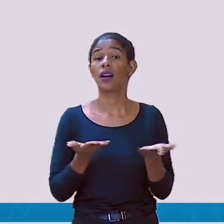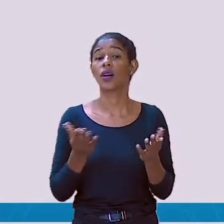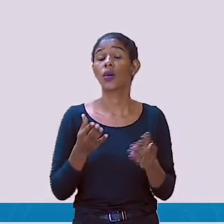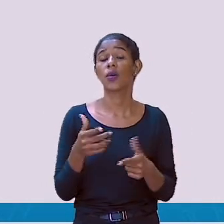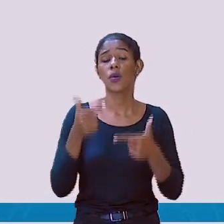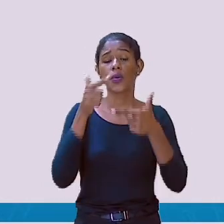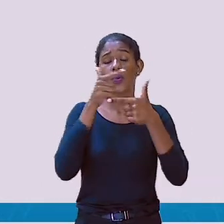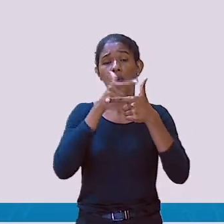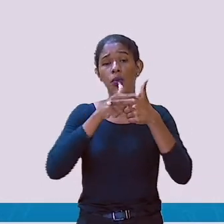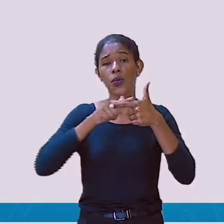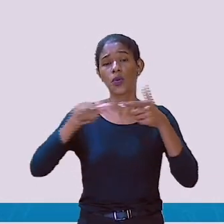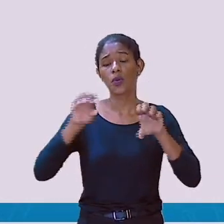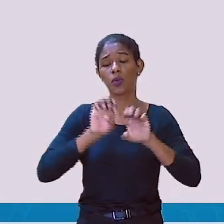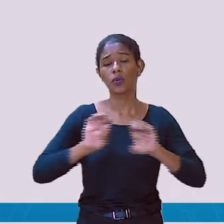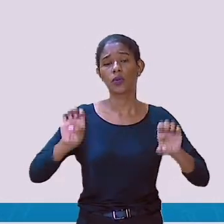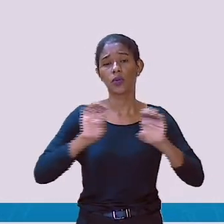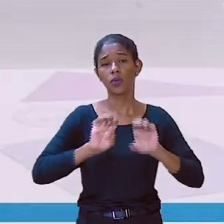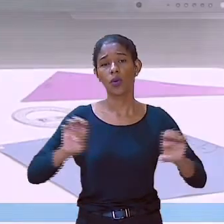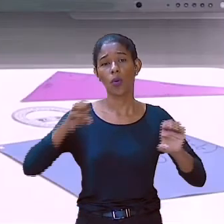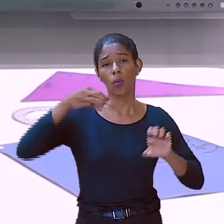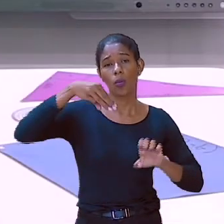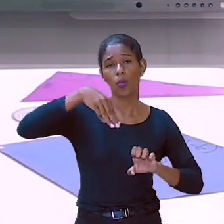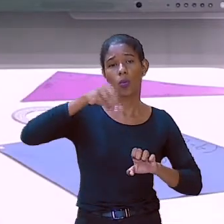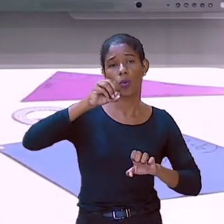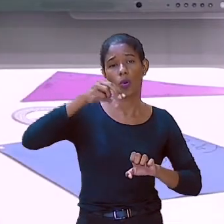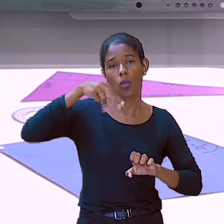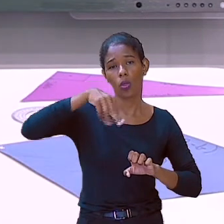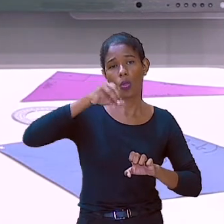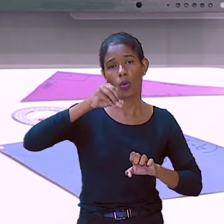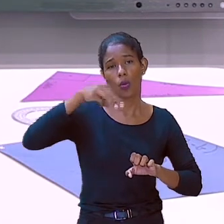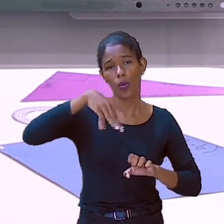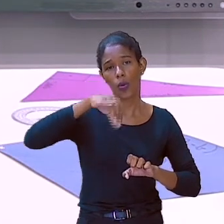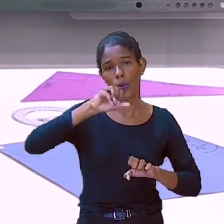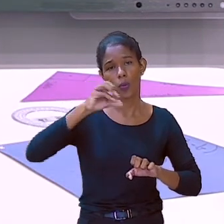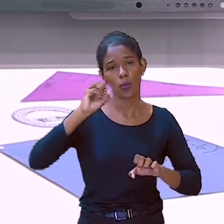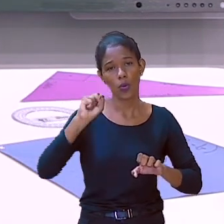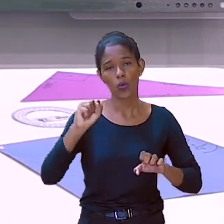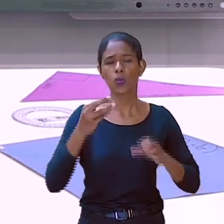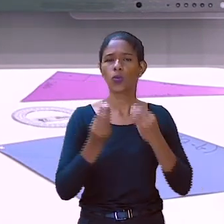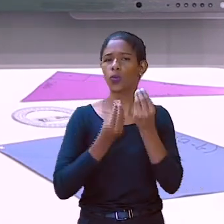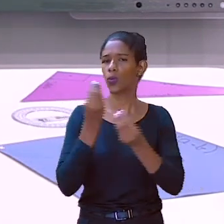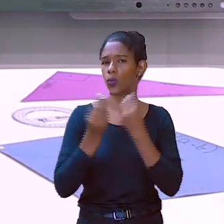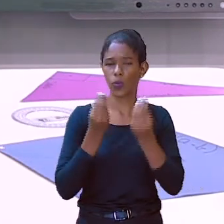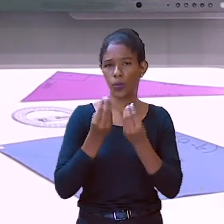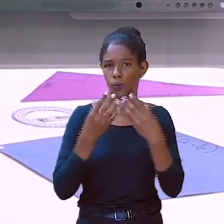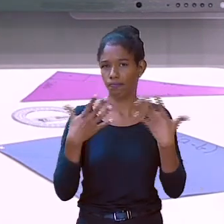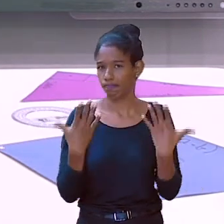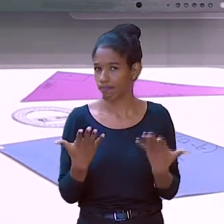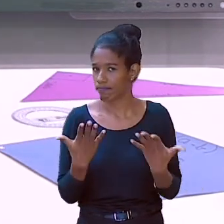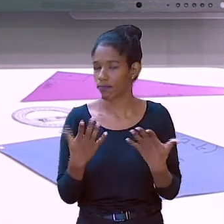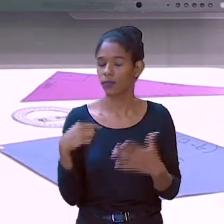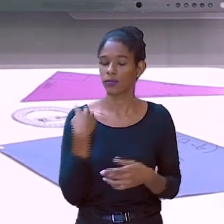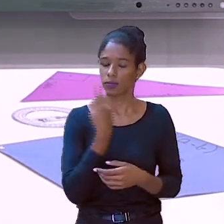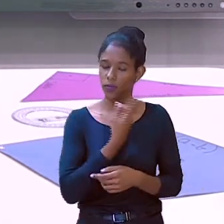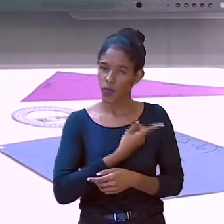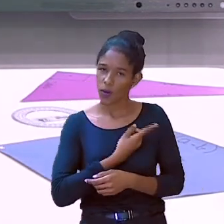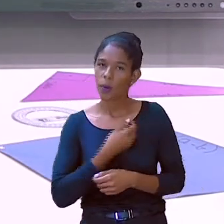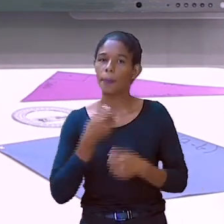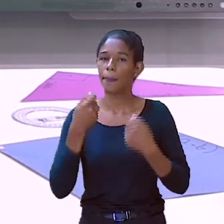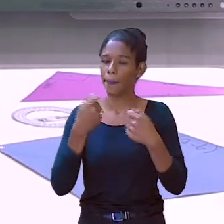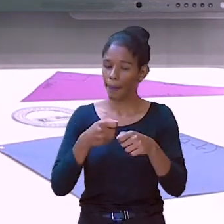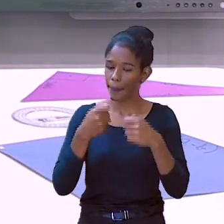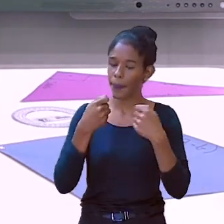Divisão de monômios. Para efetuar a divisão de monômios, nós vamos também nos basear